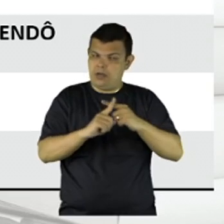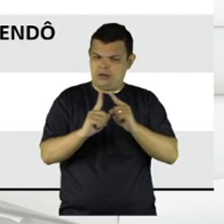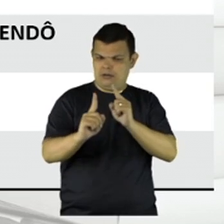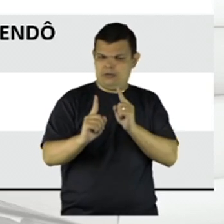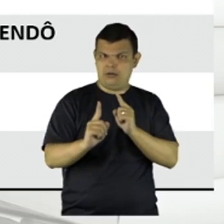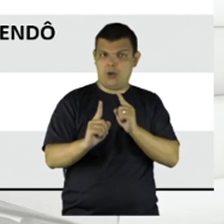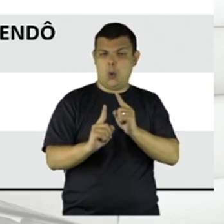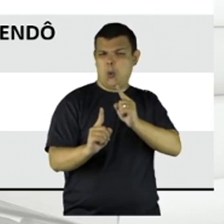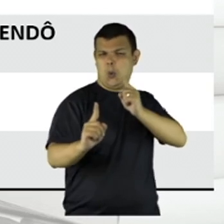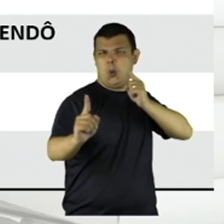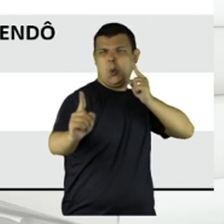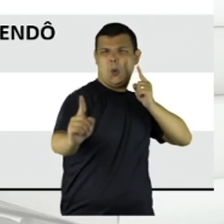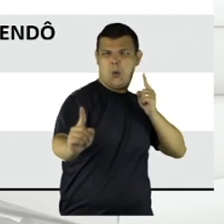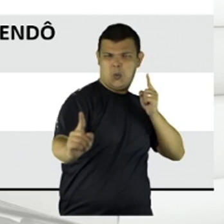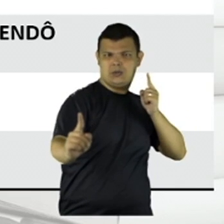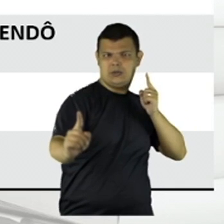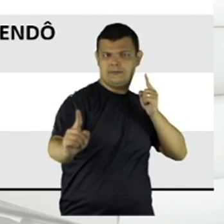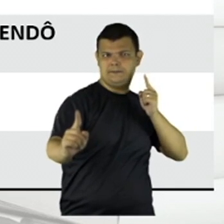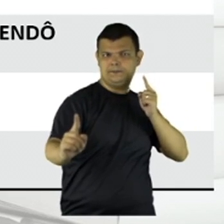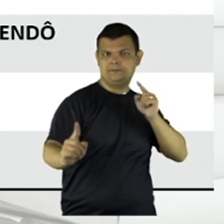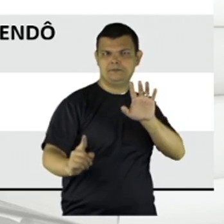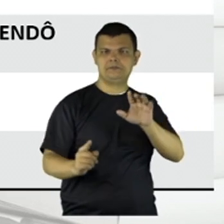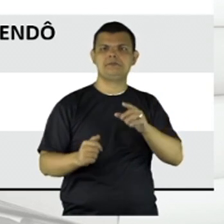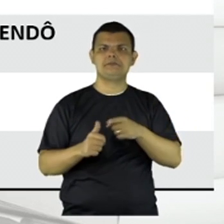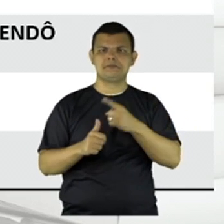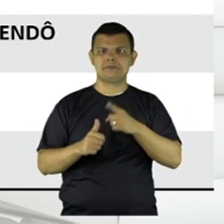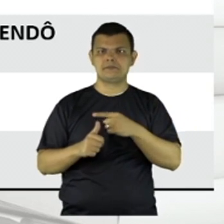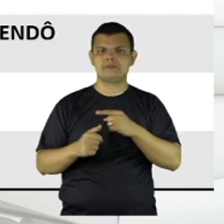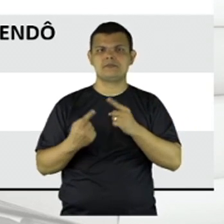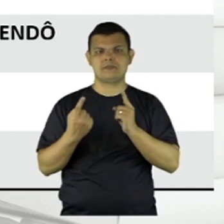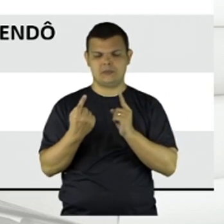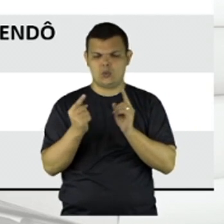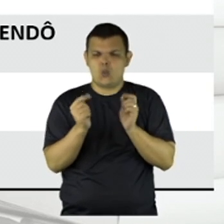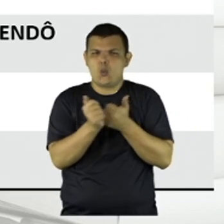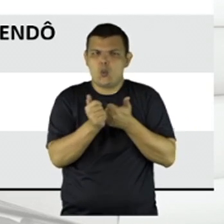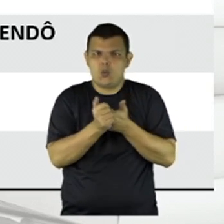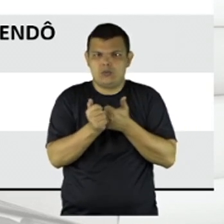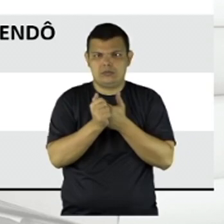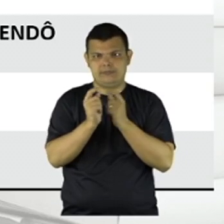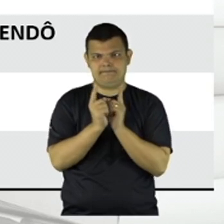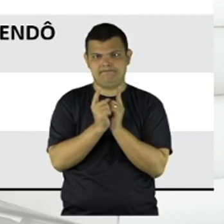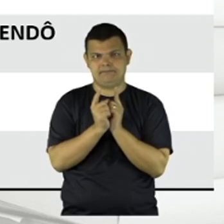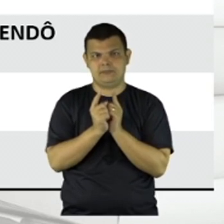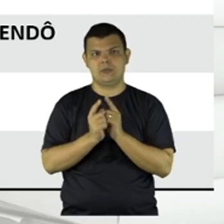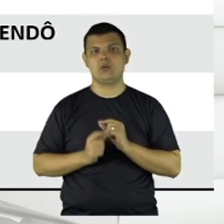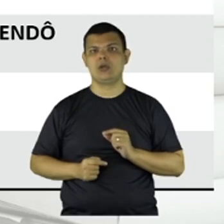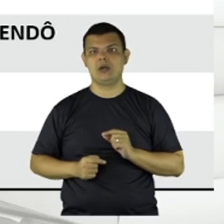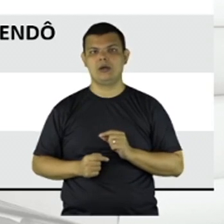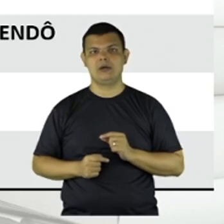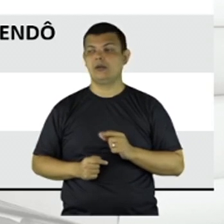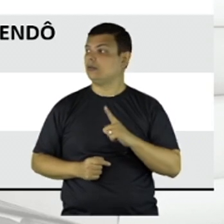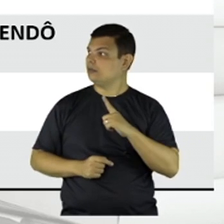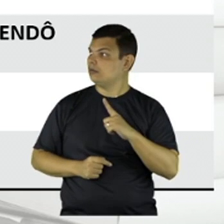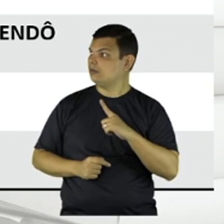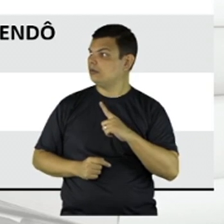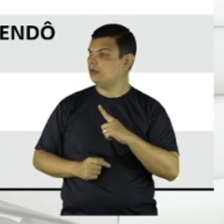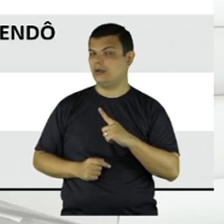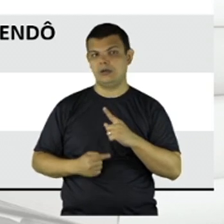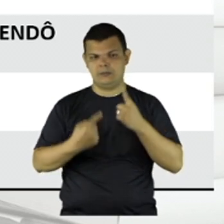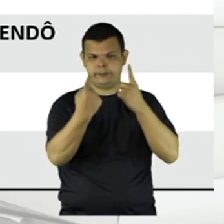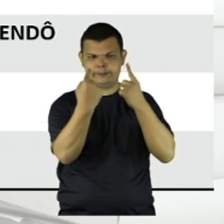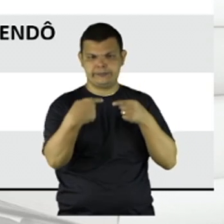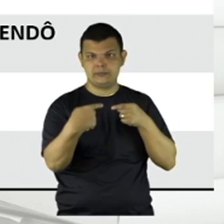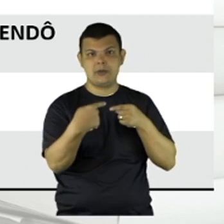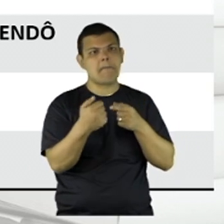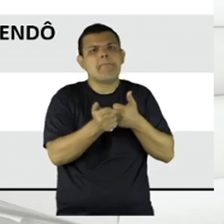e longa distância. Vamos começar pela luta de curta distância. São aquelas em que os oponentes ficam